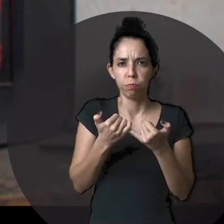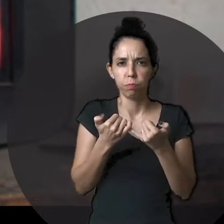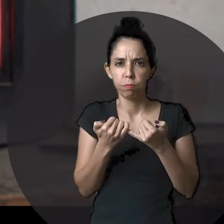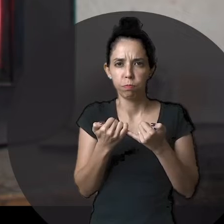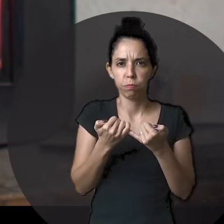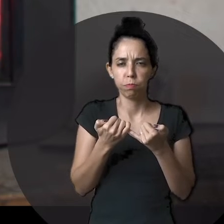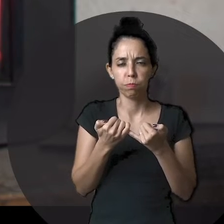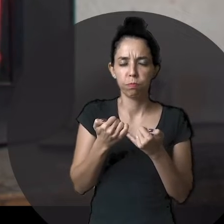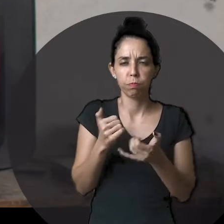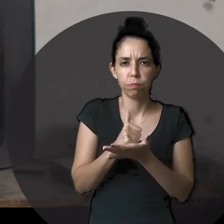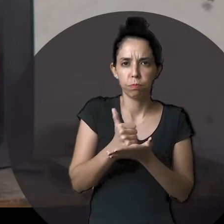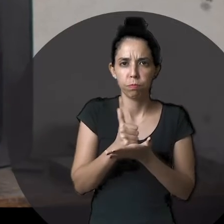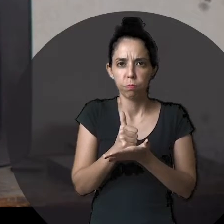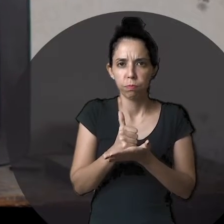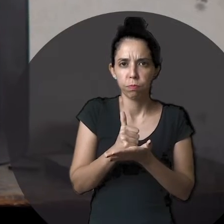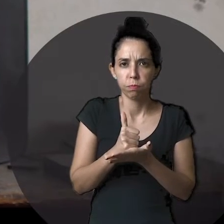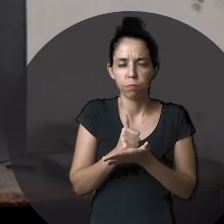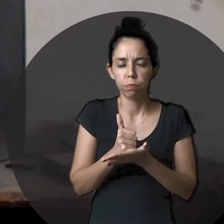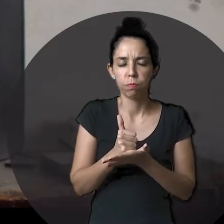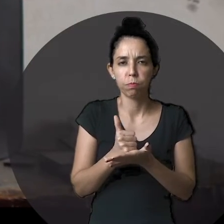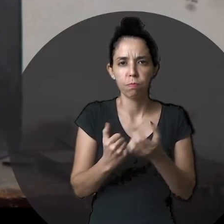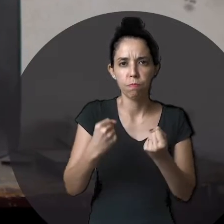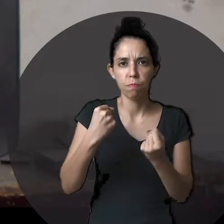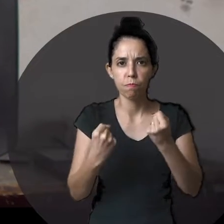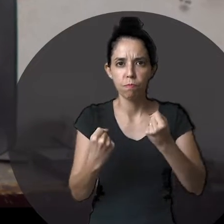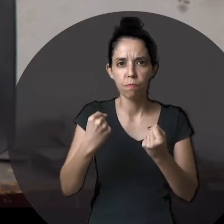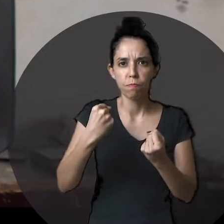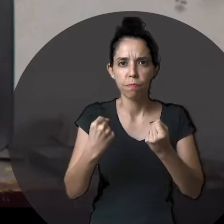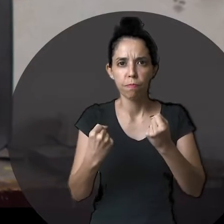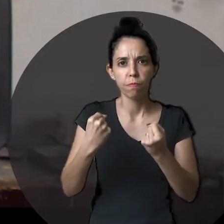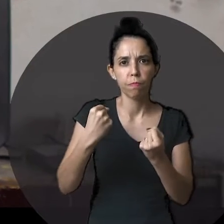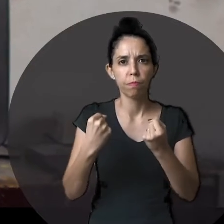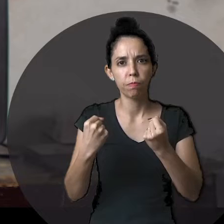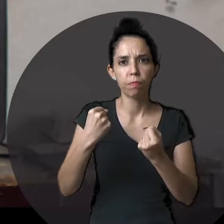Deixa eu pegar até o carro. Isso aqui não, mano.